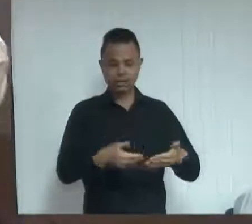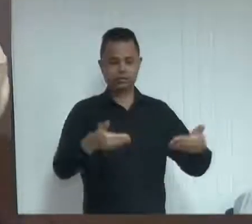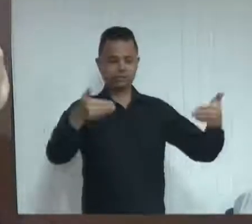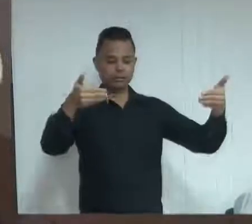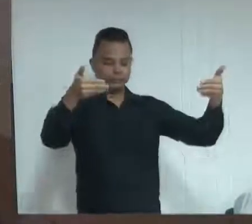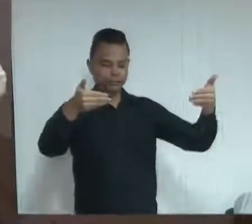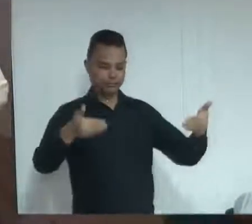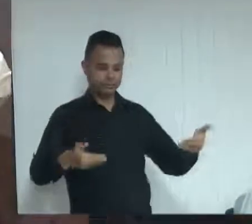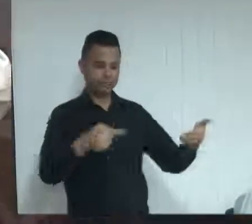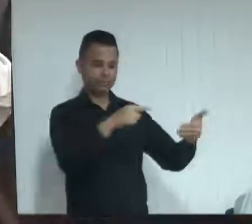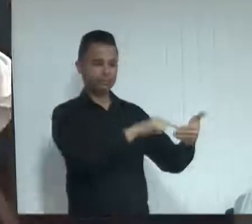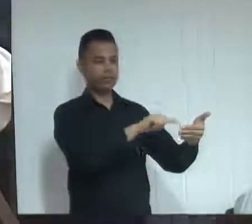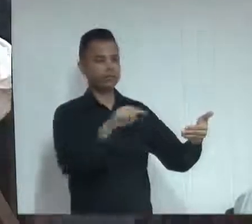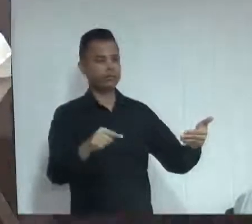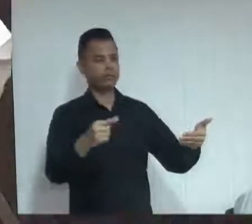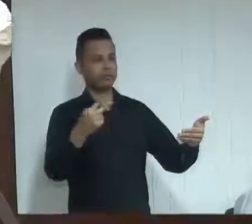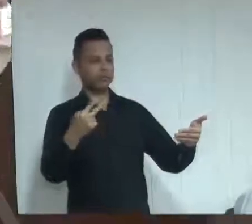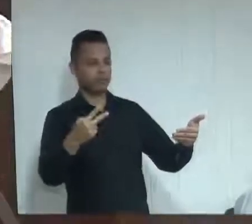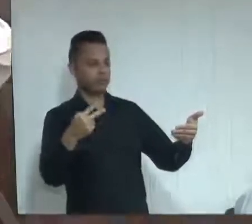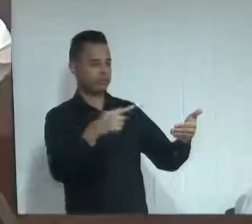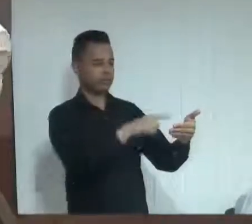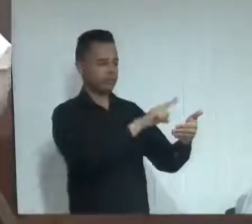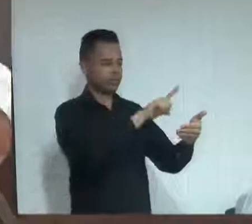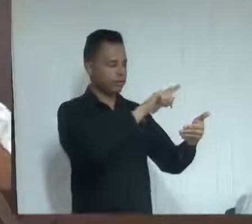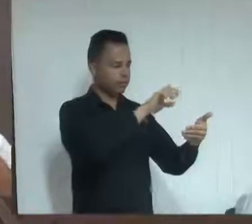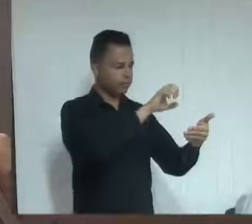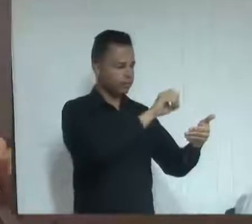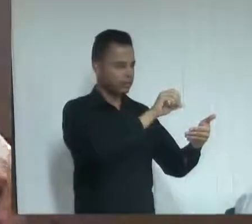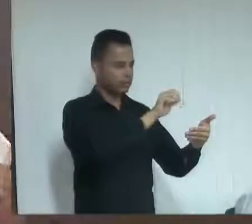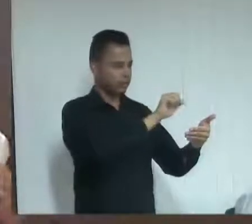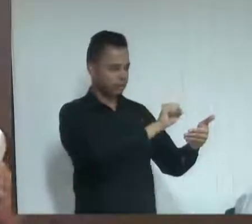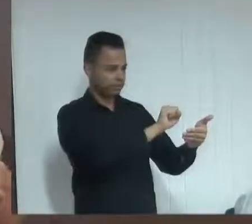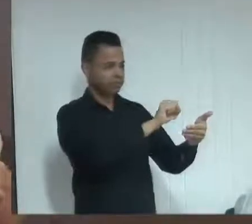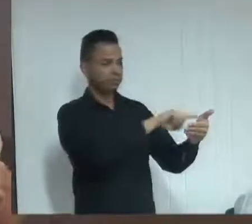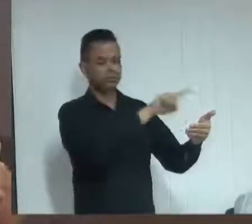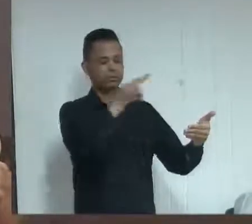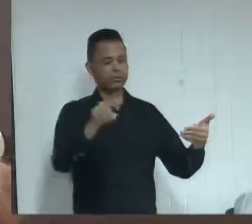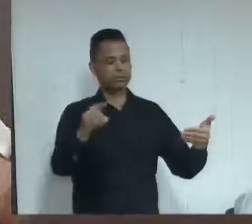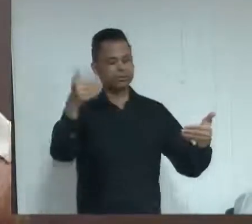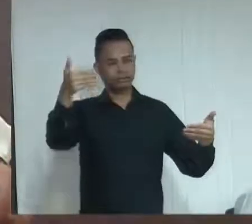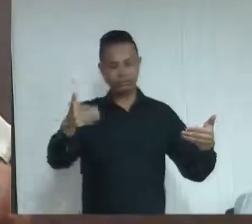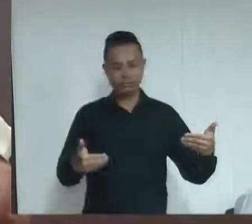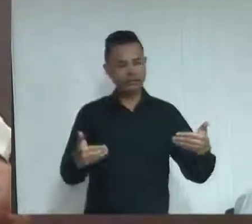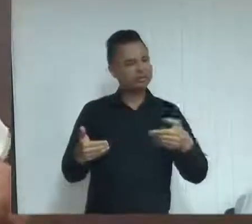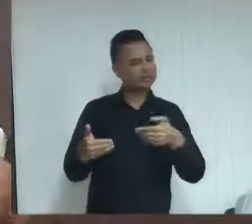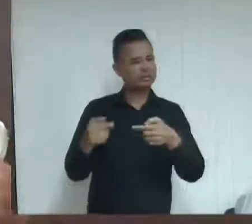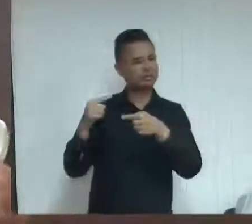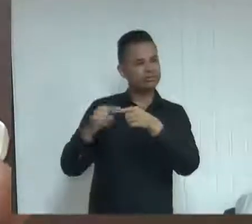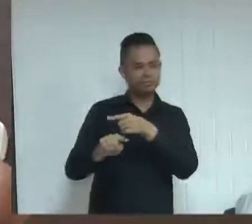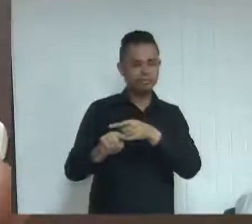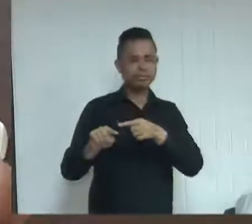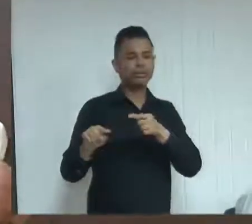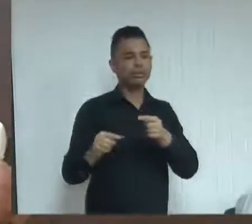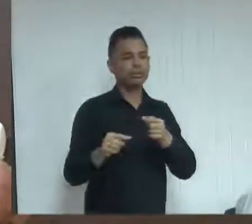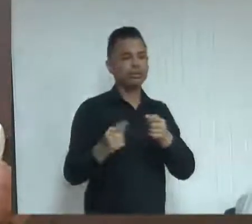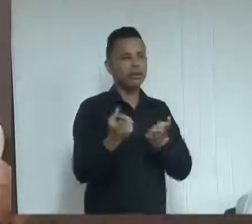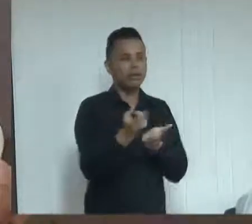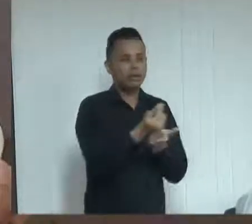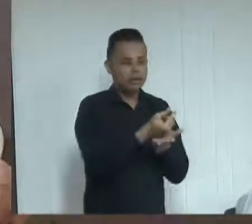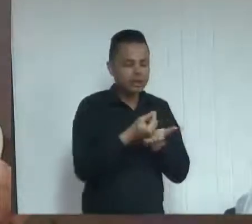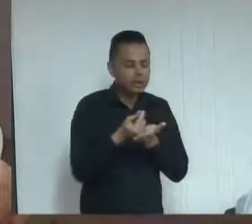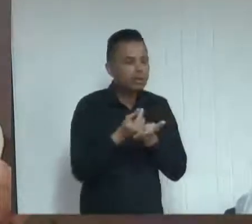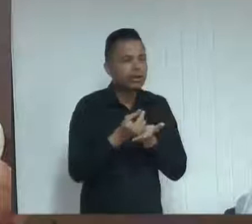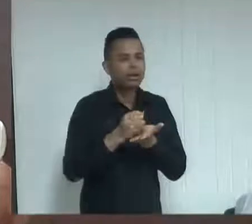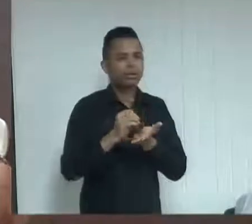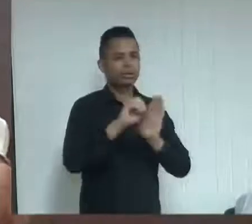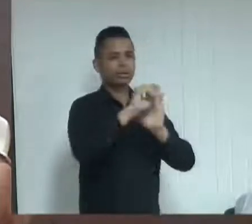diz que o impacto orçamentário está na LOA, está no que a gente votou, e o outro documento diz que não precisa o impacto orçamentário. No meu modo de entender, é